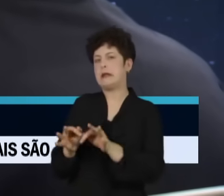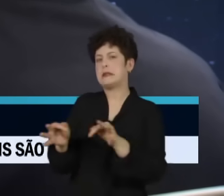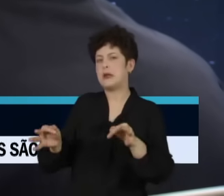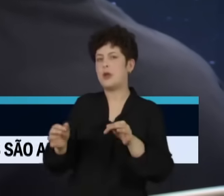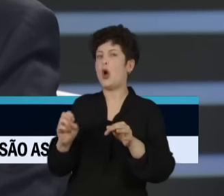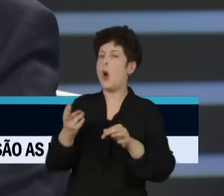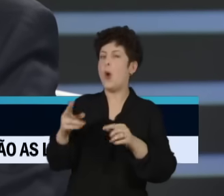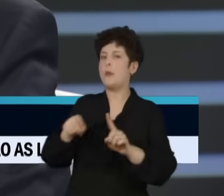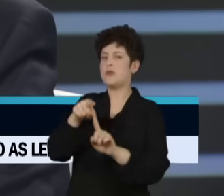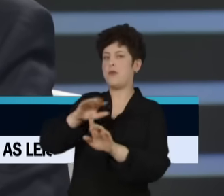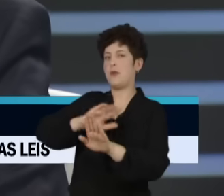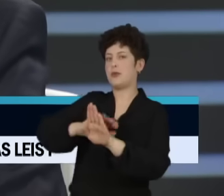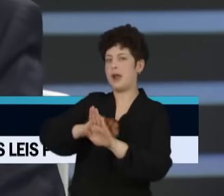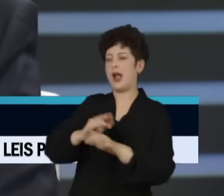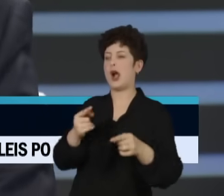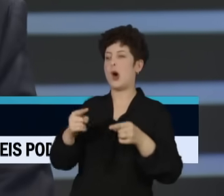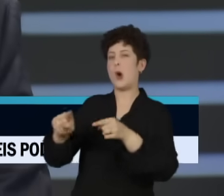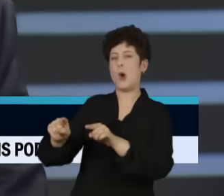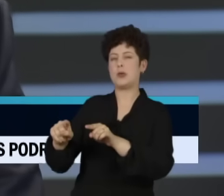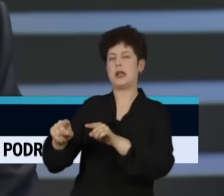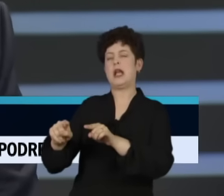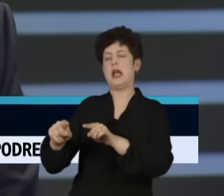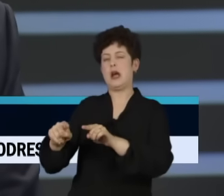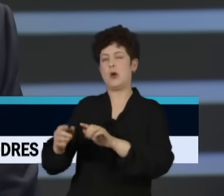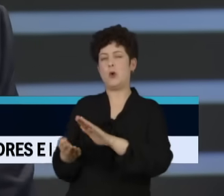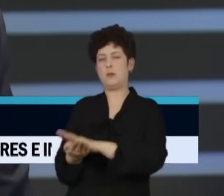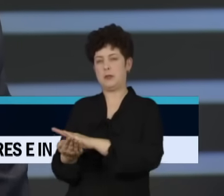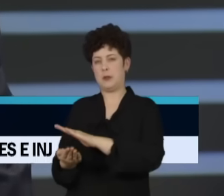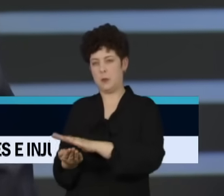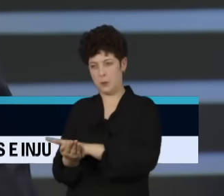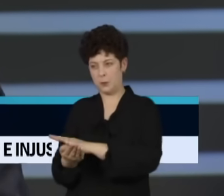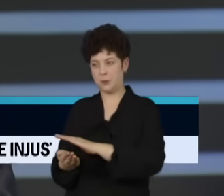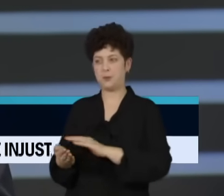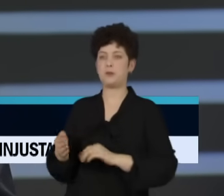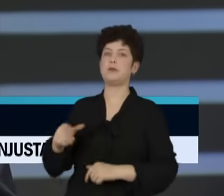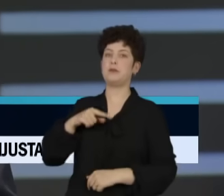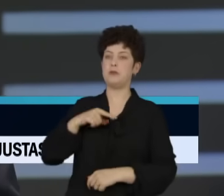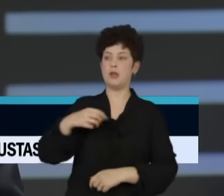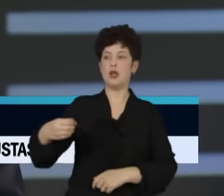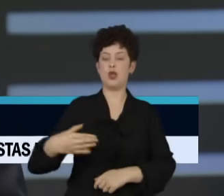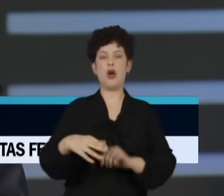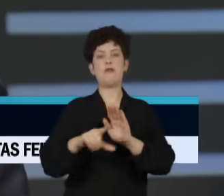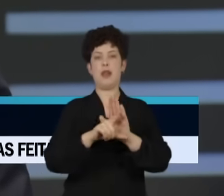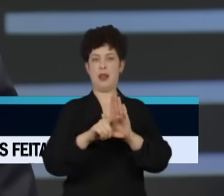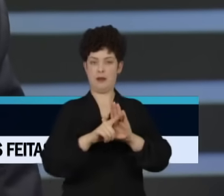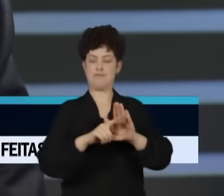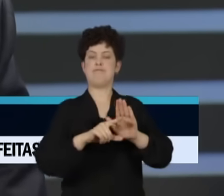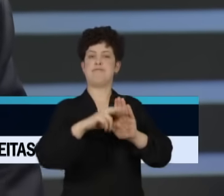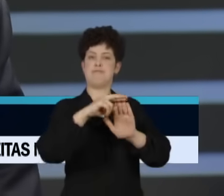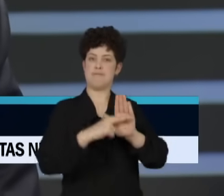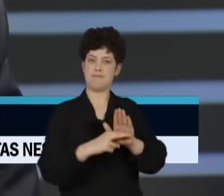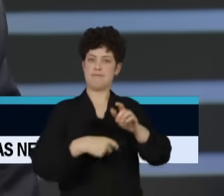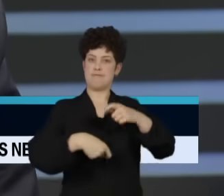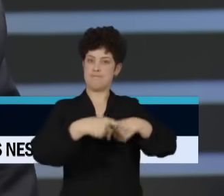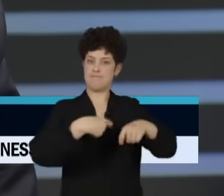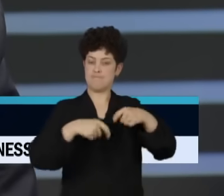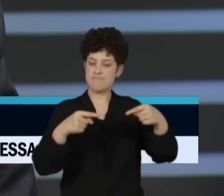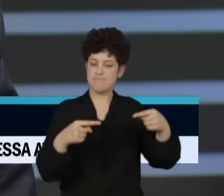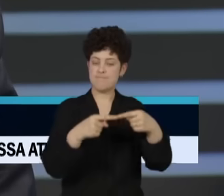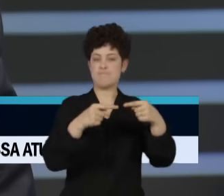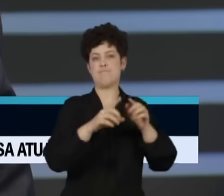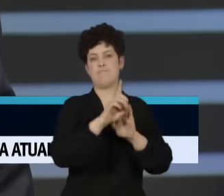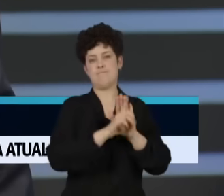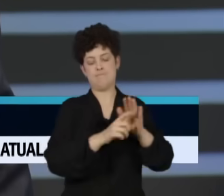corrupção? Não, são centrais, né? Na verdade, nós temos uma nova lei de improbidade administrativa que faz parte do